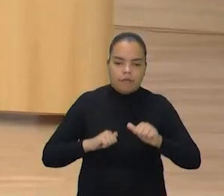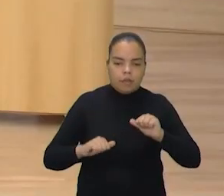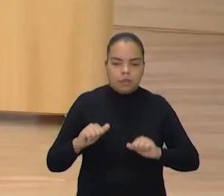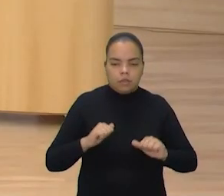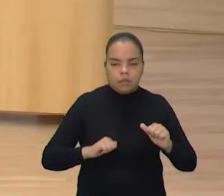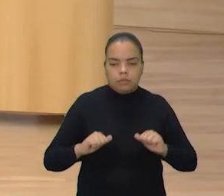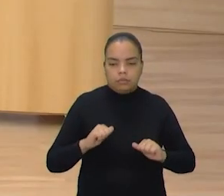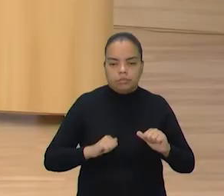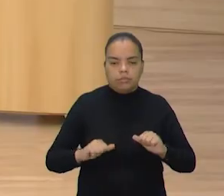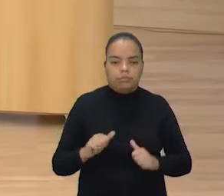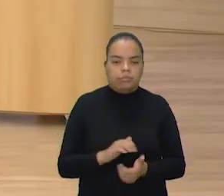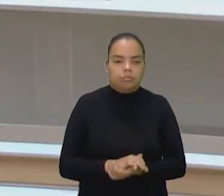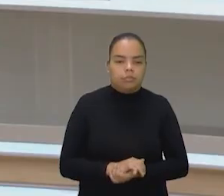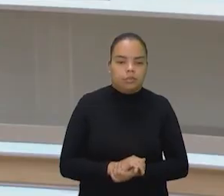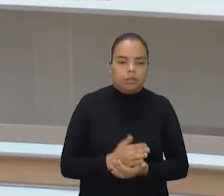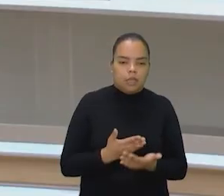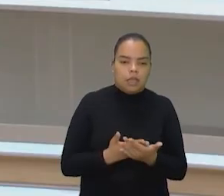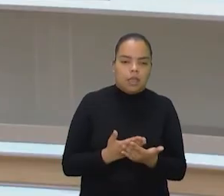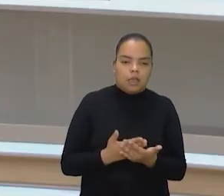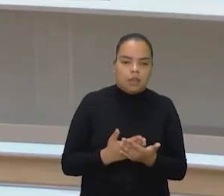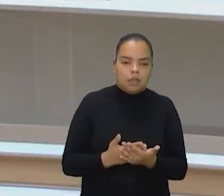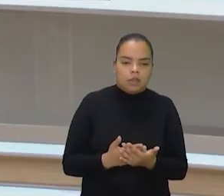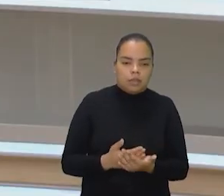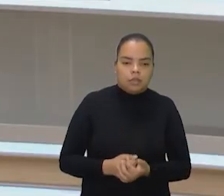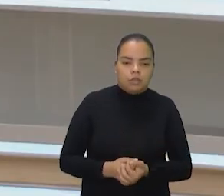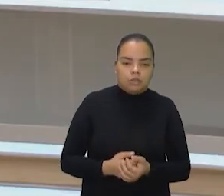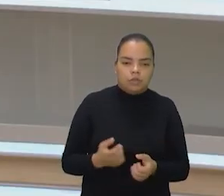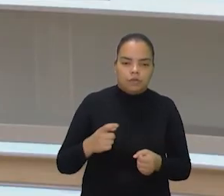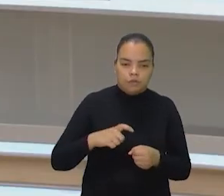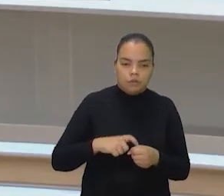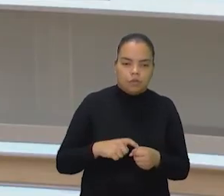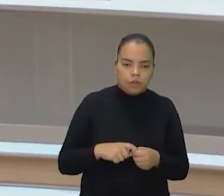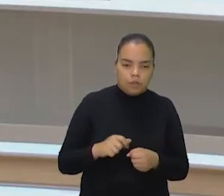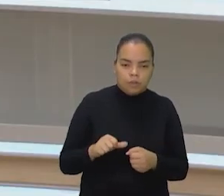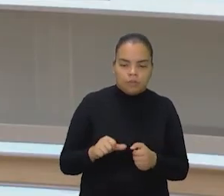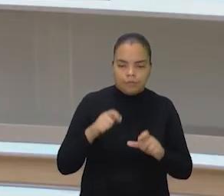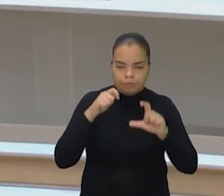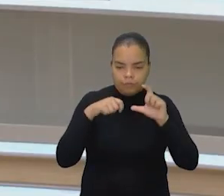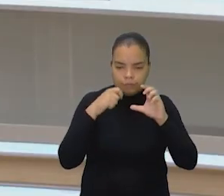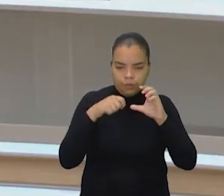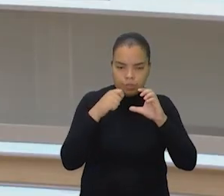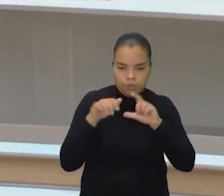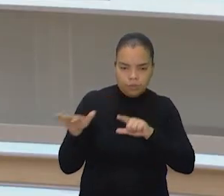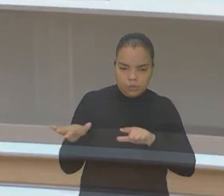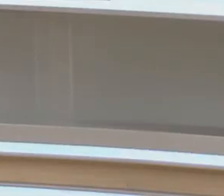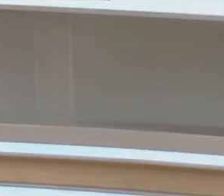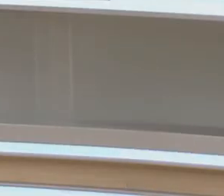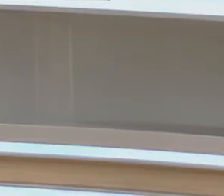avaliação da nossa aula e a gente volta com mais um vídeo ainda essa semana. Tchau, pessoal, muito obrigada.